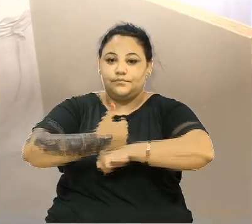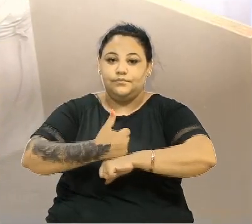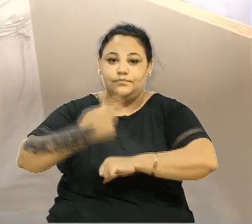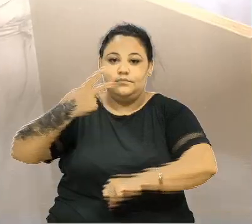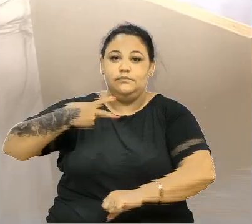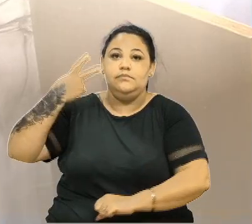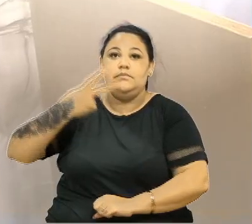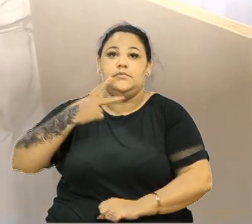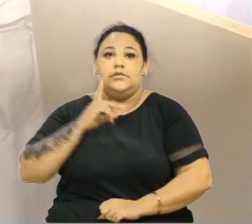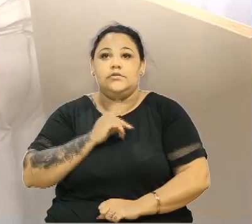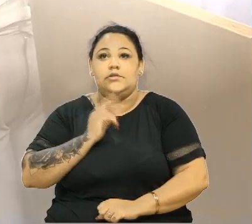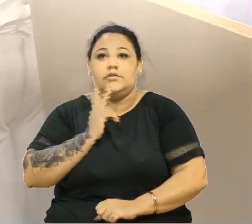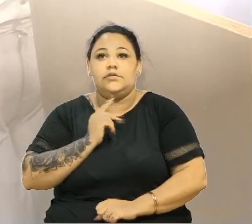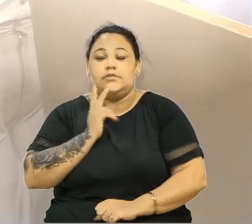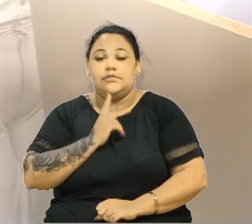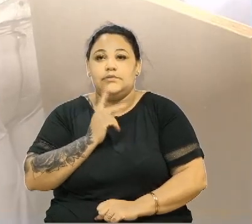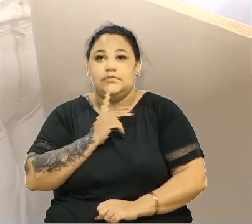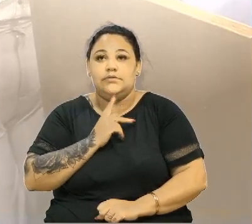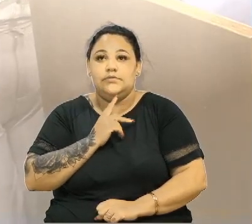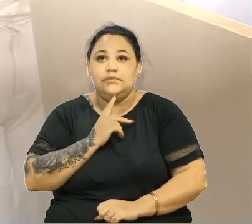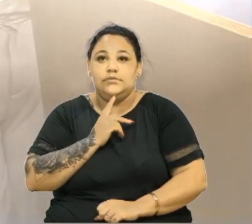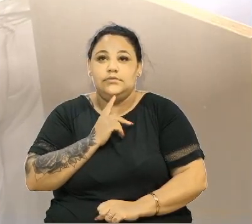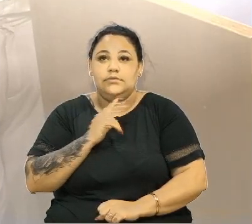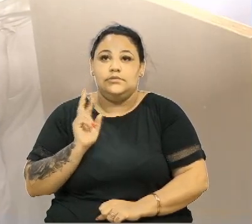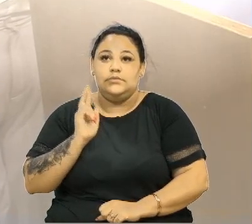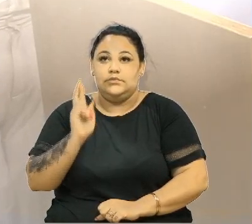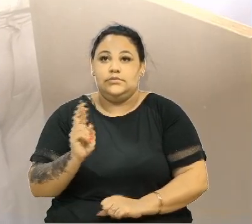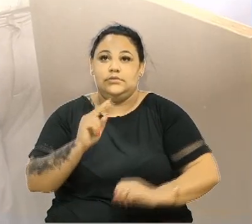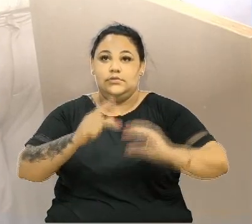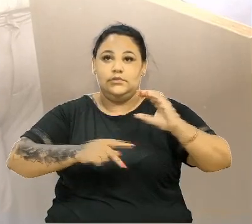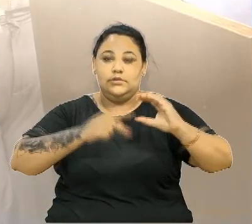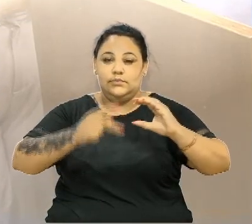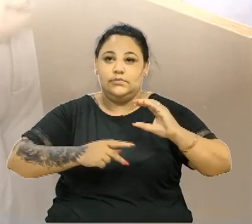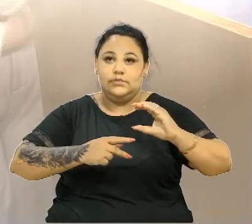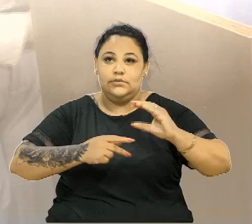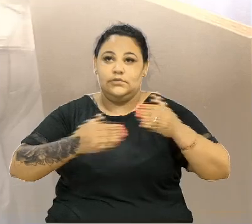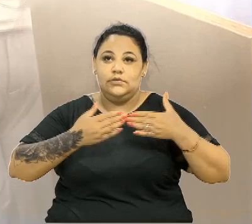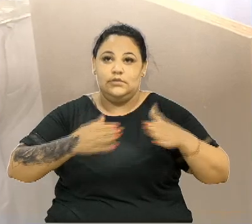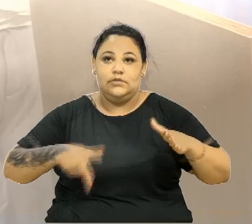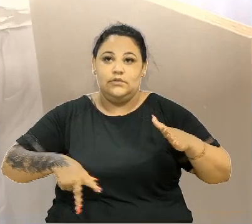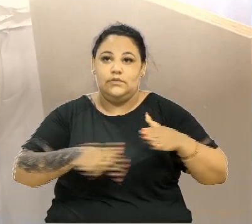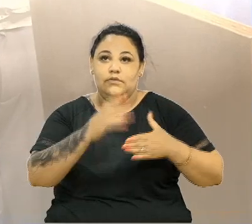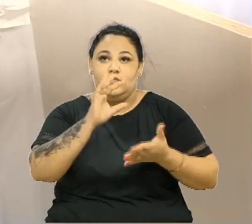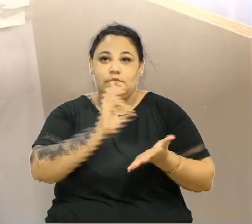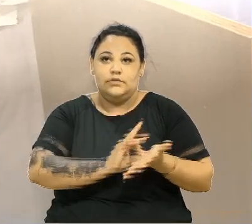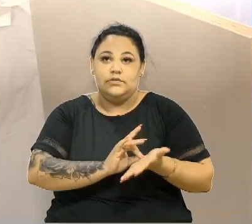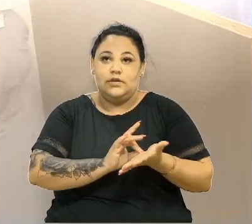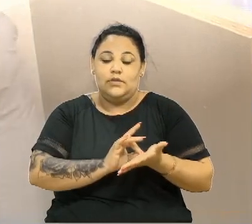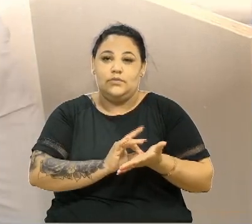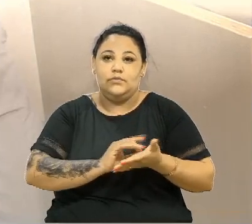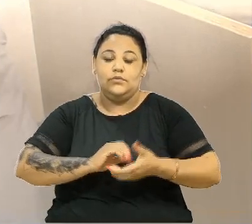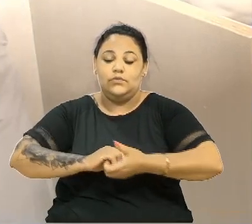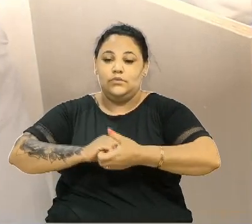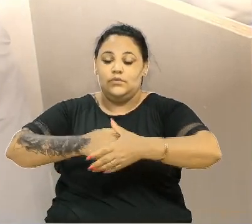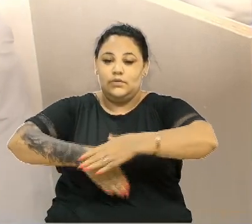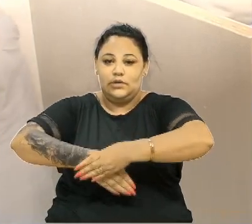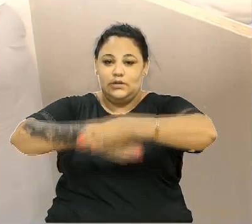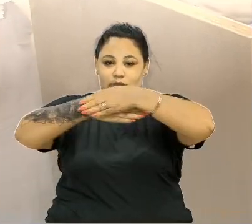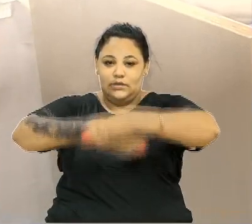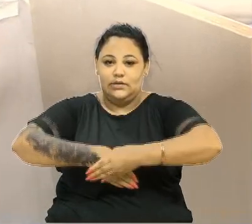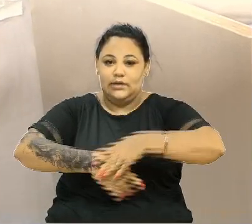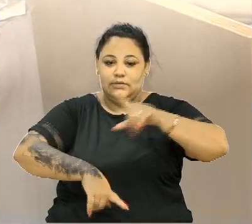Renato Oliveira, para representar a Câmara na inauguração do supermercado Andreassa. Obrigado.